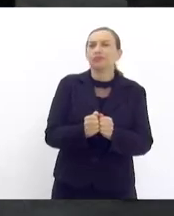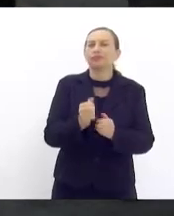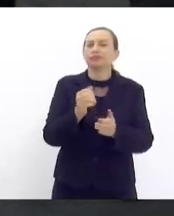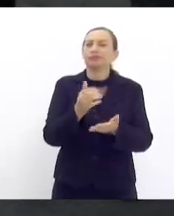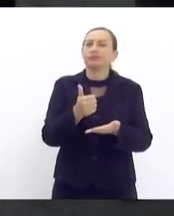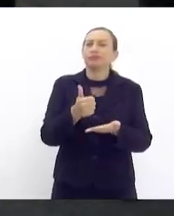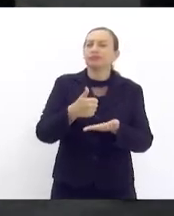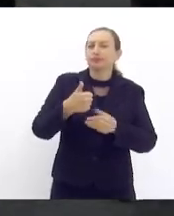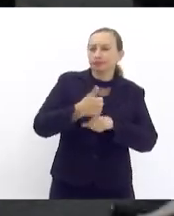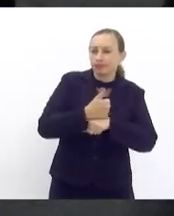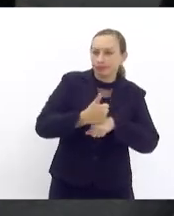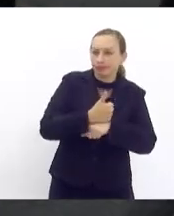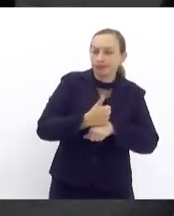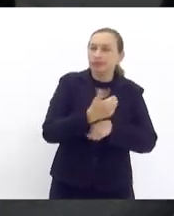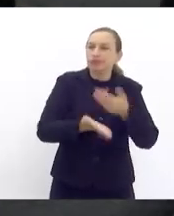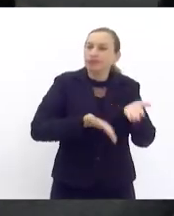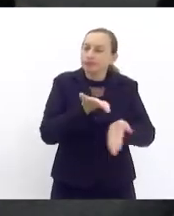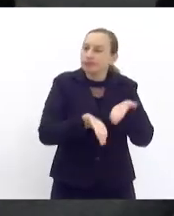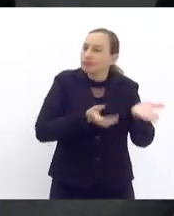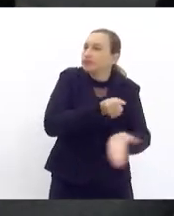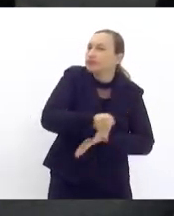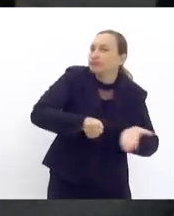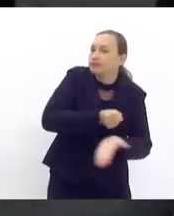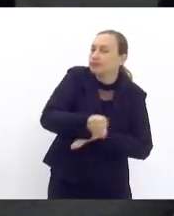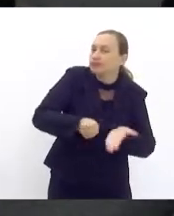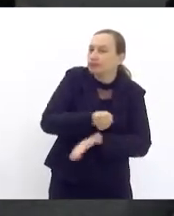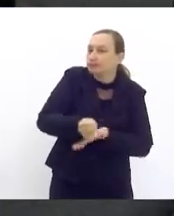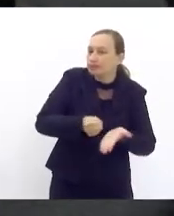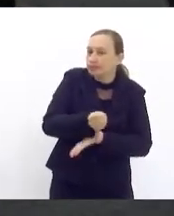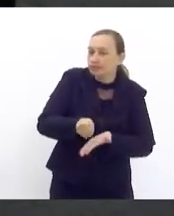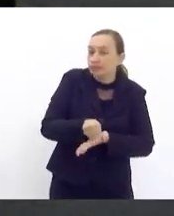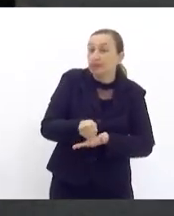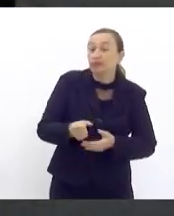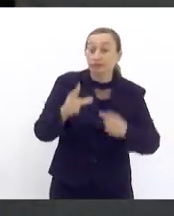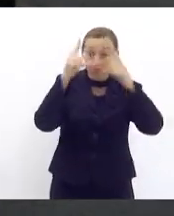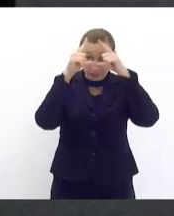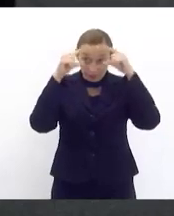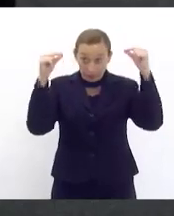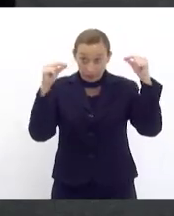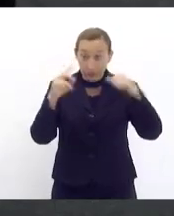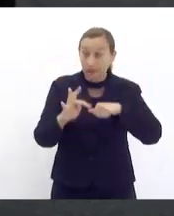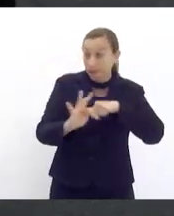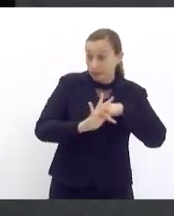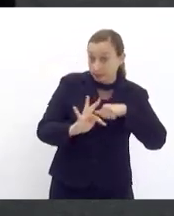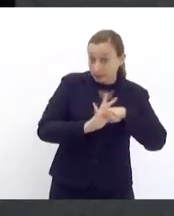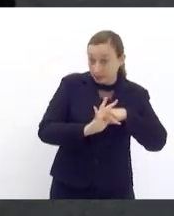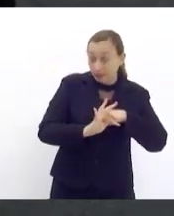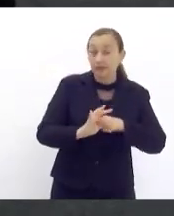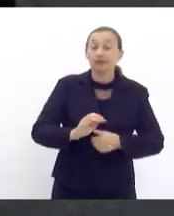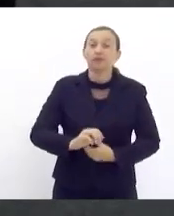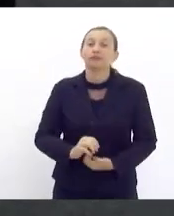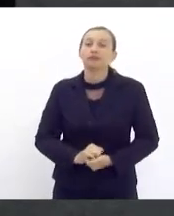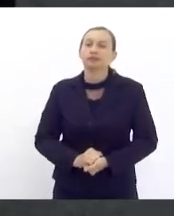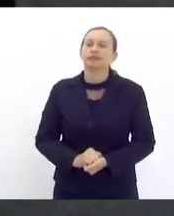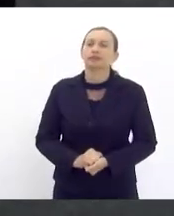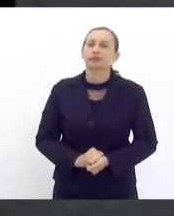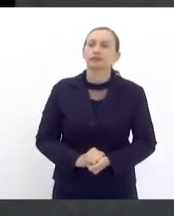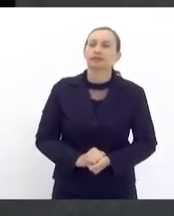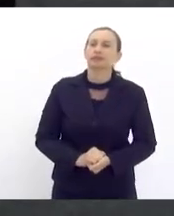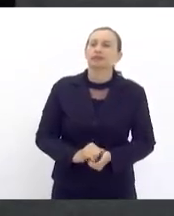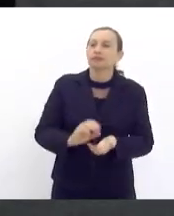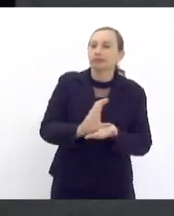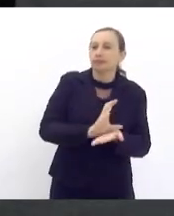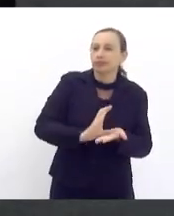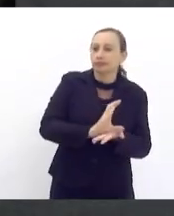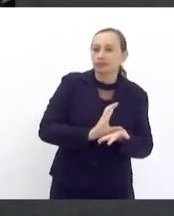Cuidado básico principalmente mas não somente as enfermeiras técnicas e auxiliares de enfermagem e os conselhos